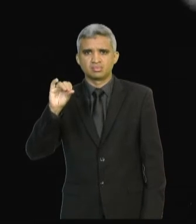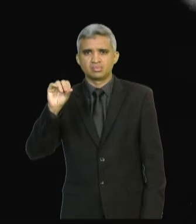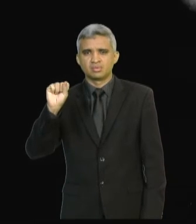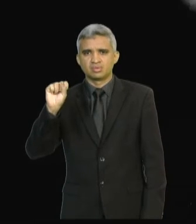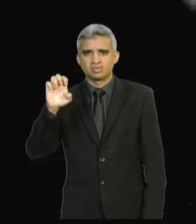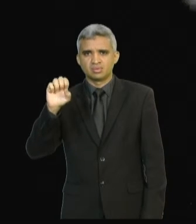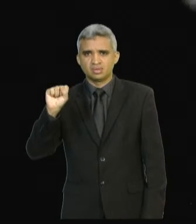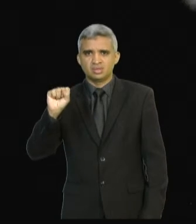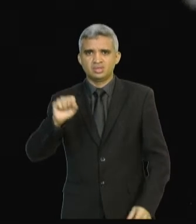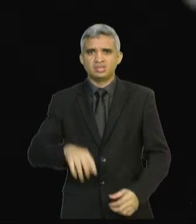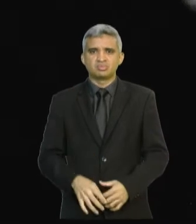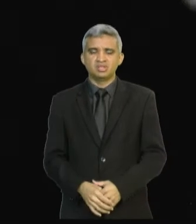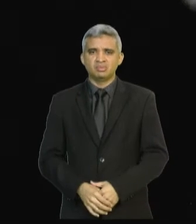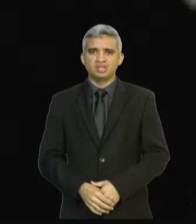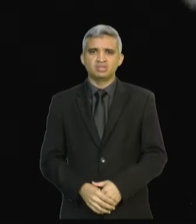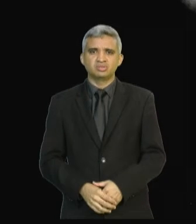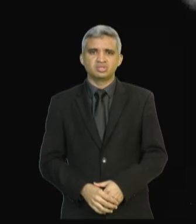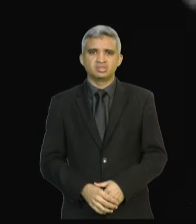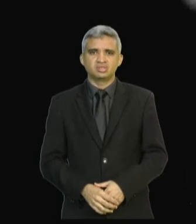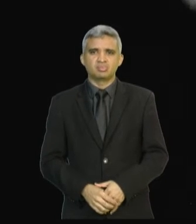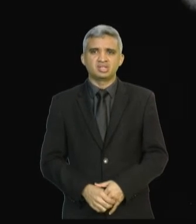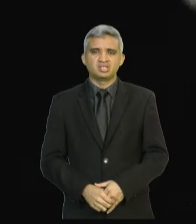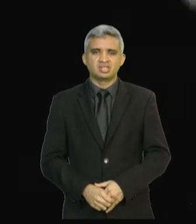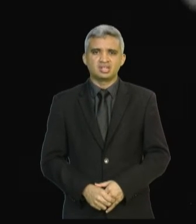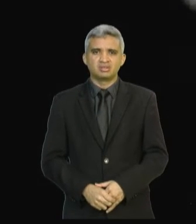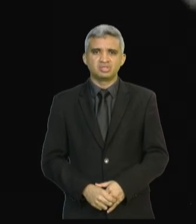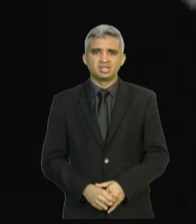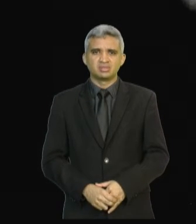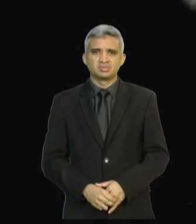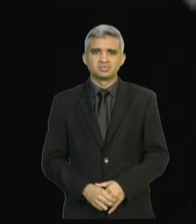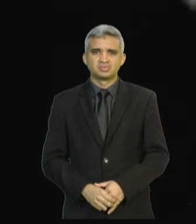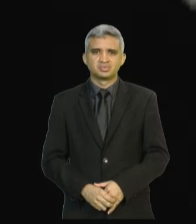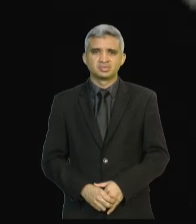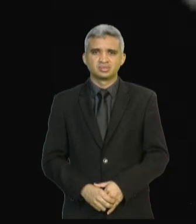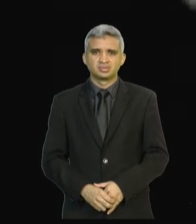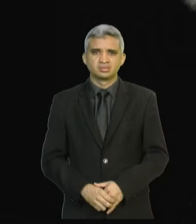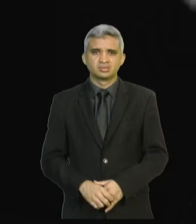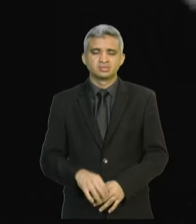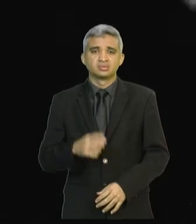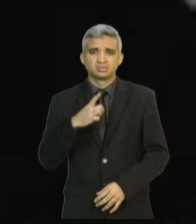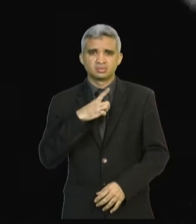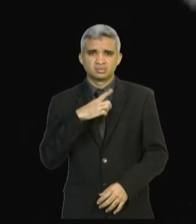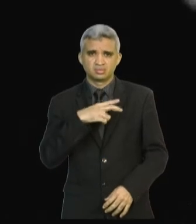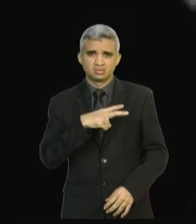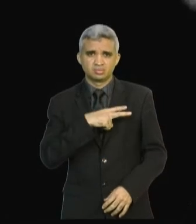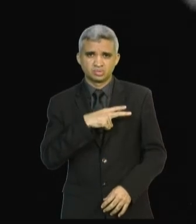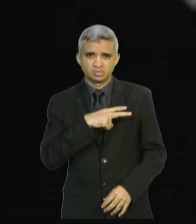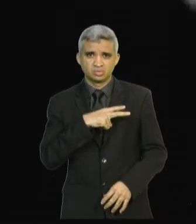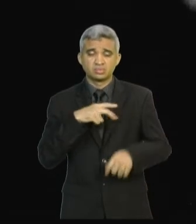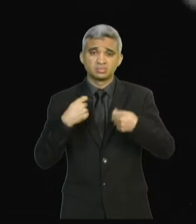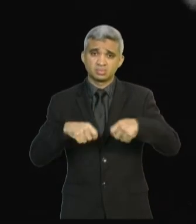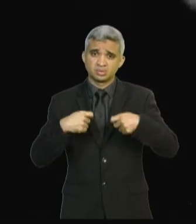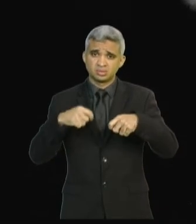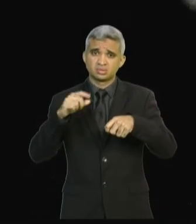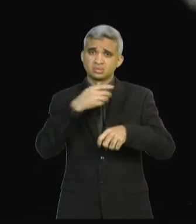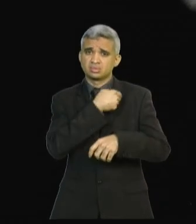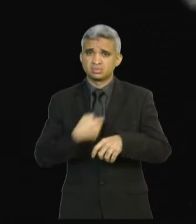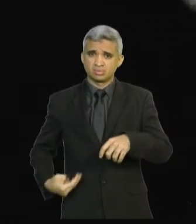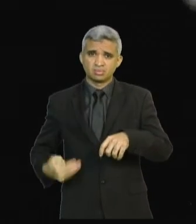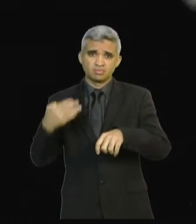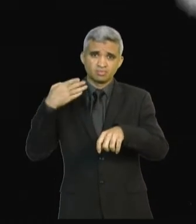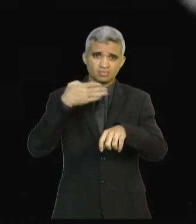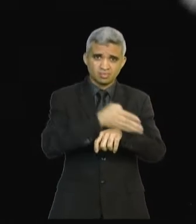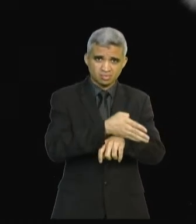Estado e poder privado, no caso aqui do hospital que é privado, mas deveria ter interveniência, que anule